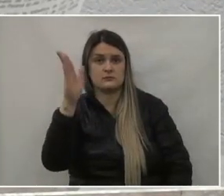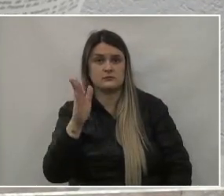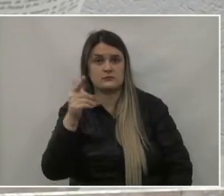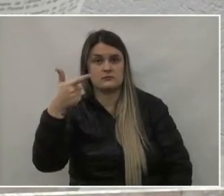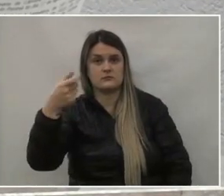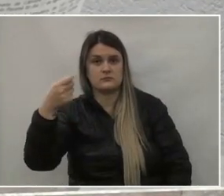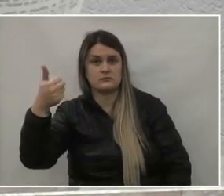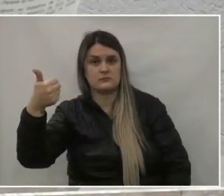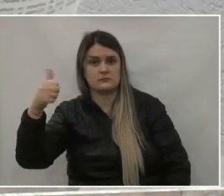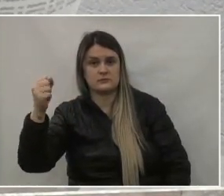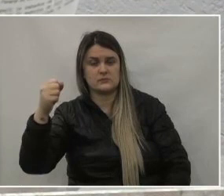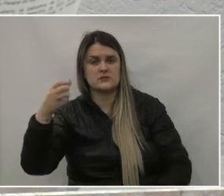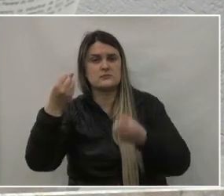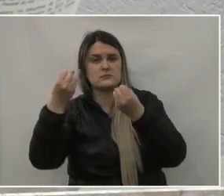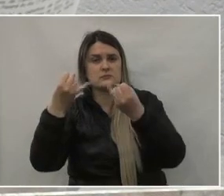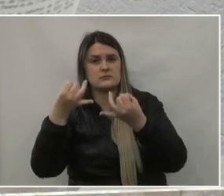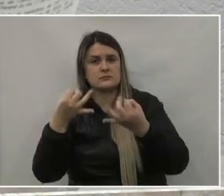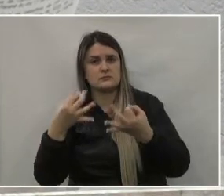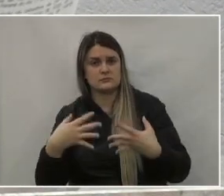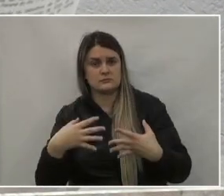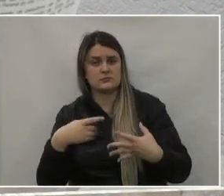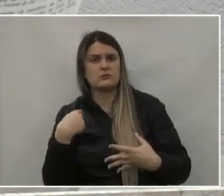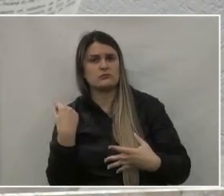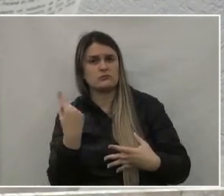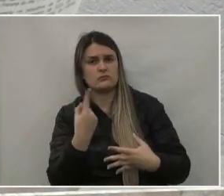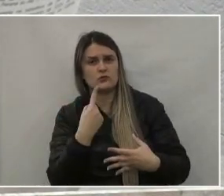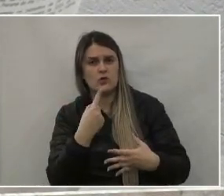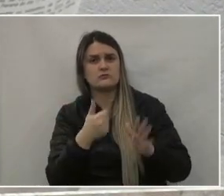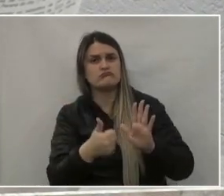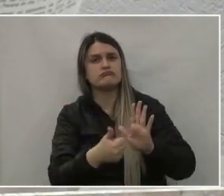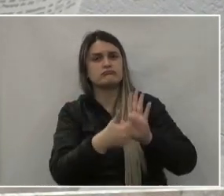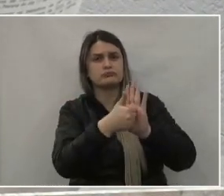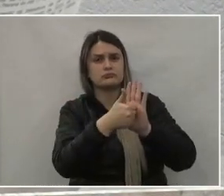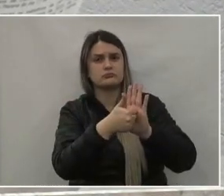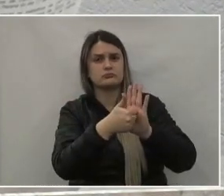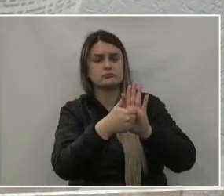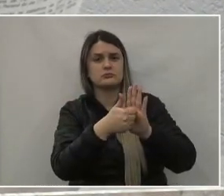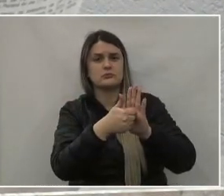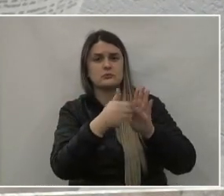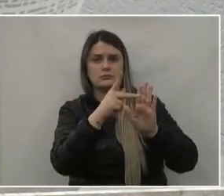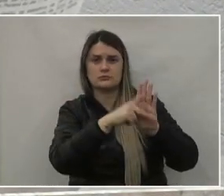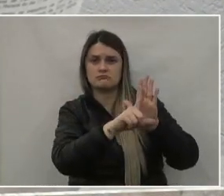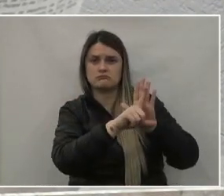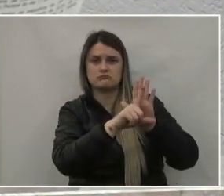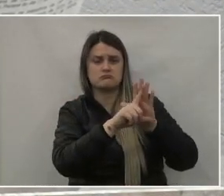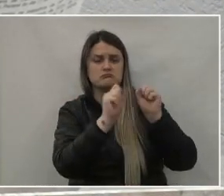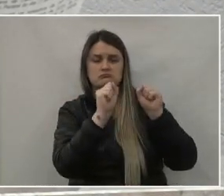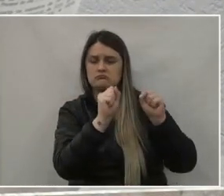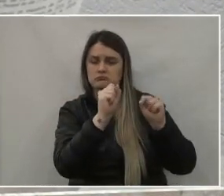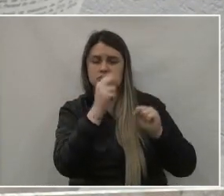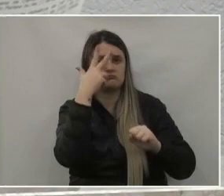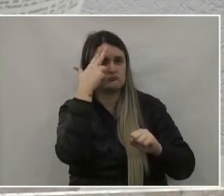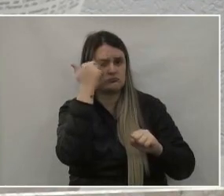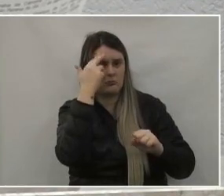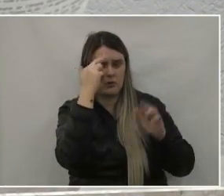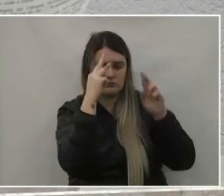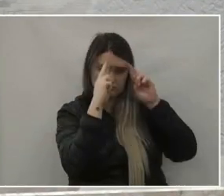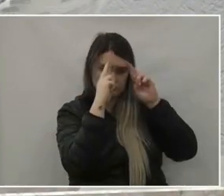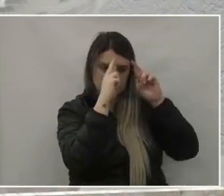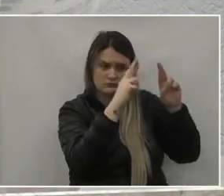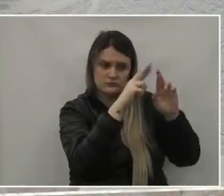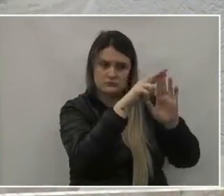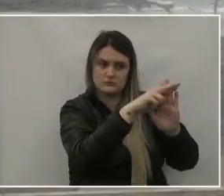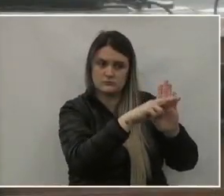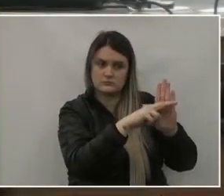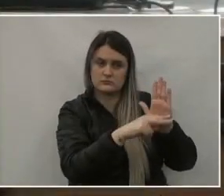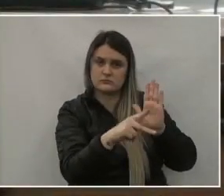4.733/2018. Fundamentação. Somos de parecer favorável ao projeto em questão, devendo o mesmo seguir os trâmites do regimento. É